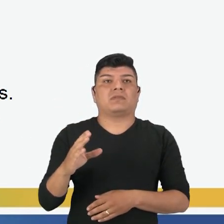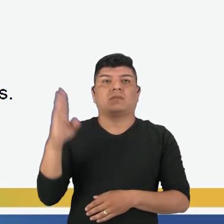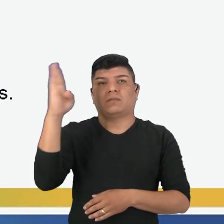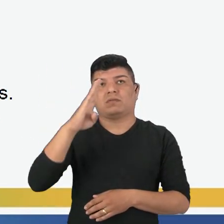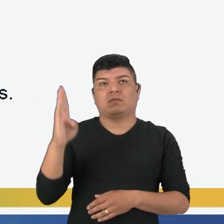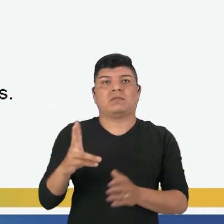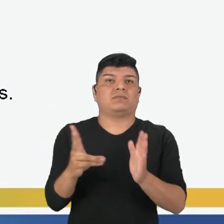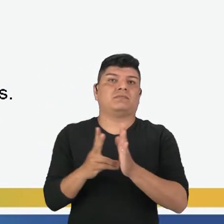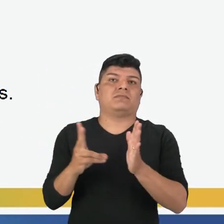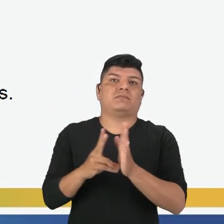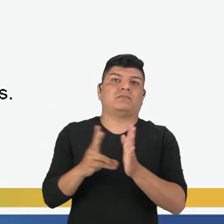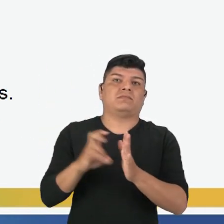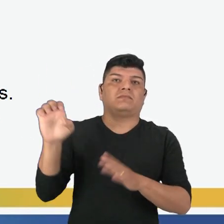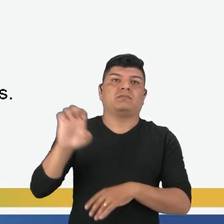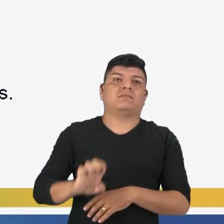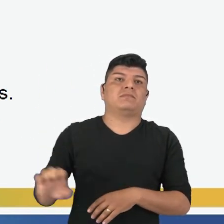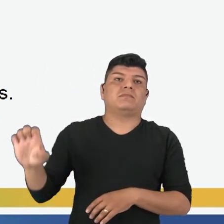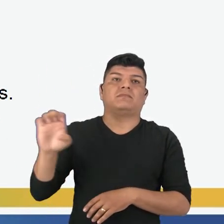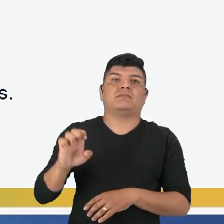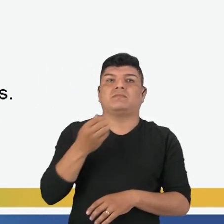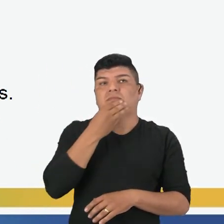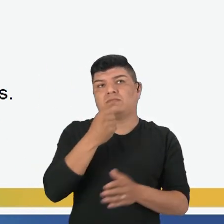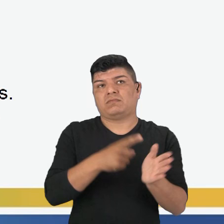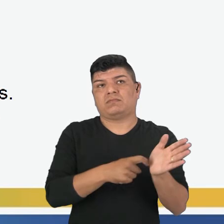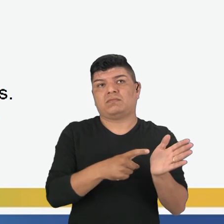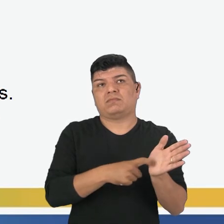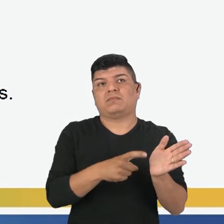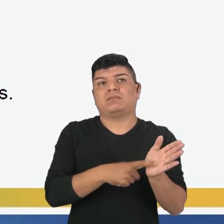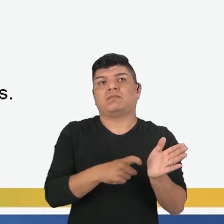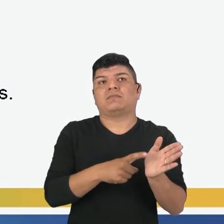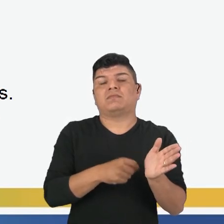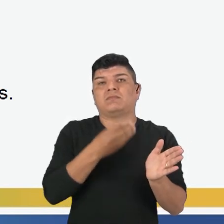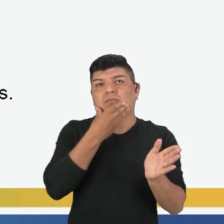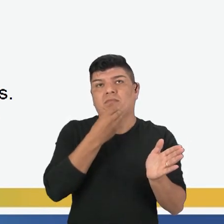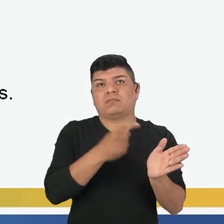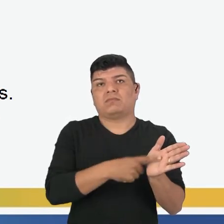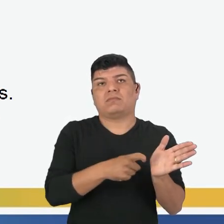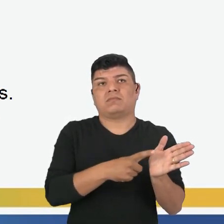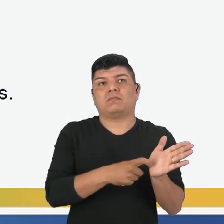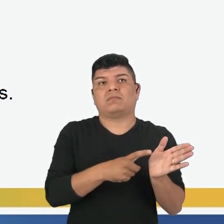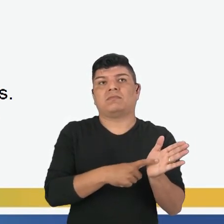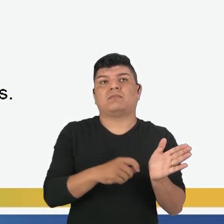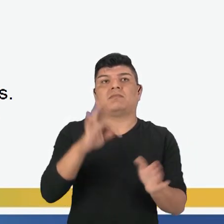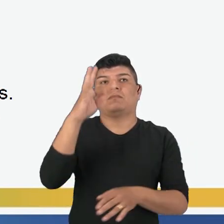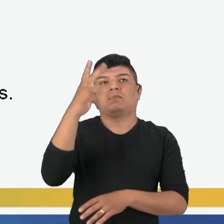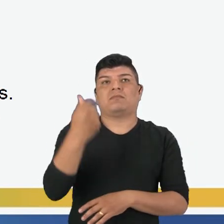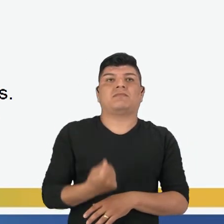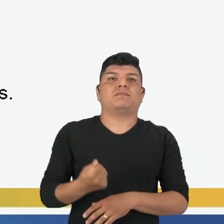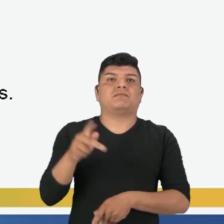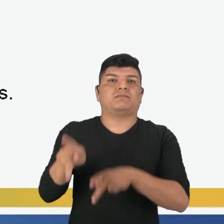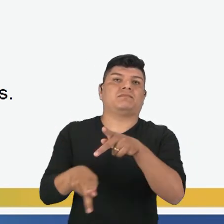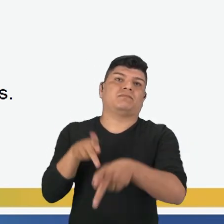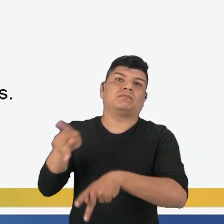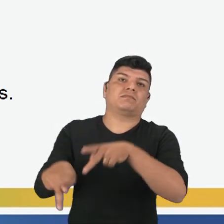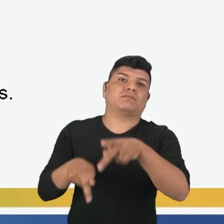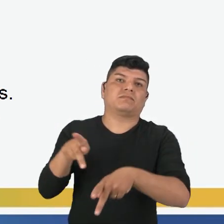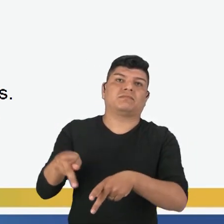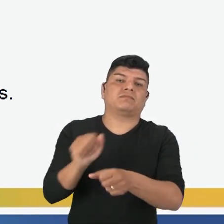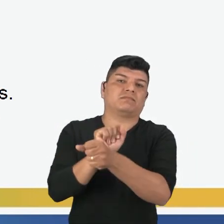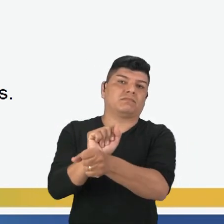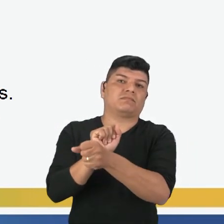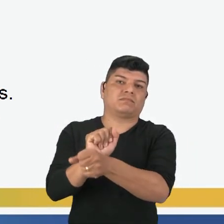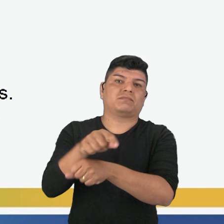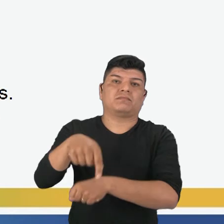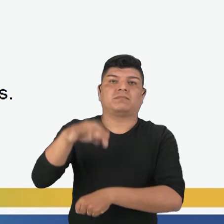os indígenas e os europeus e os brancos, né, os europeus brancos e os africanos, povo que aqui foi